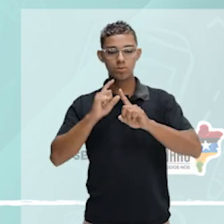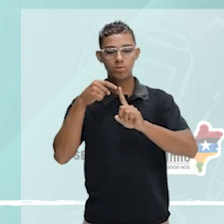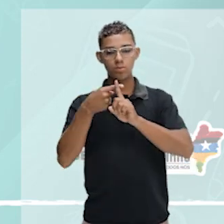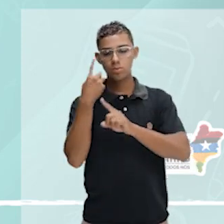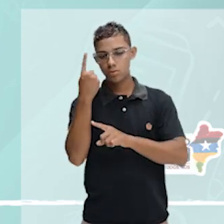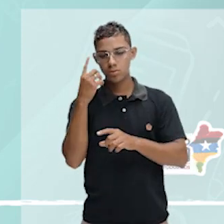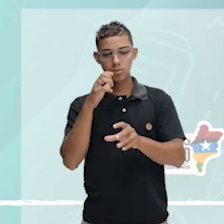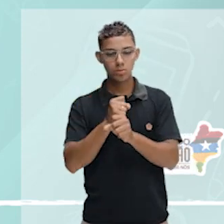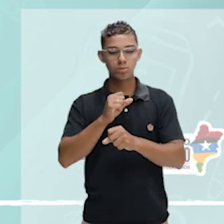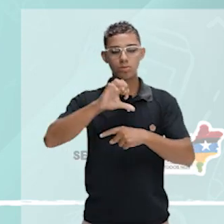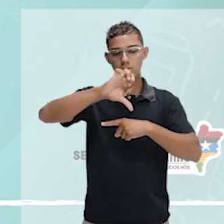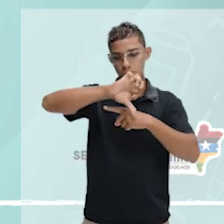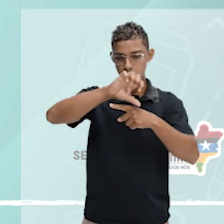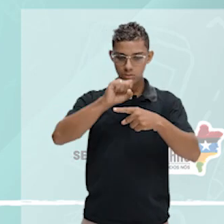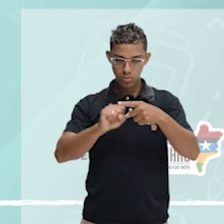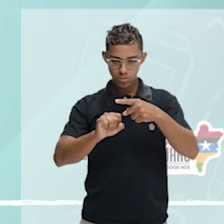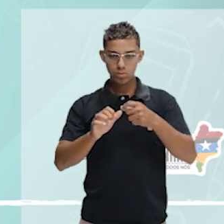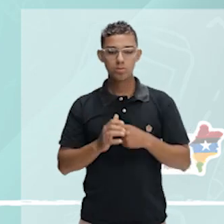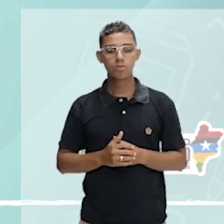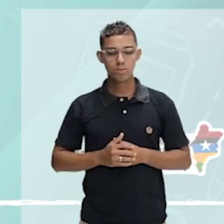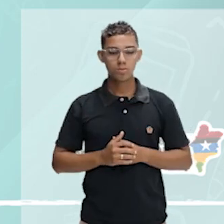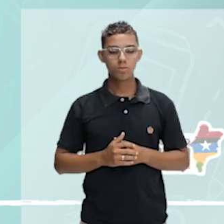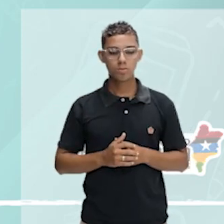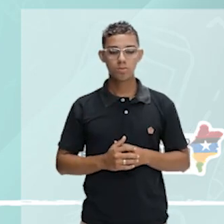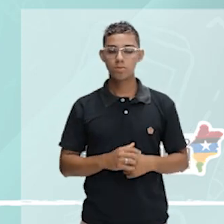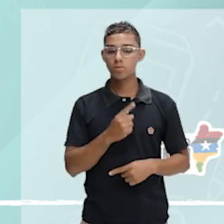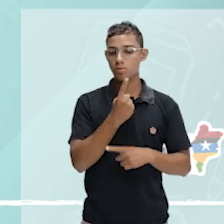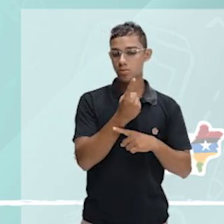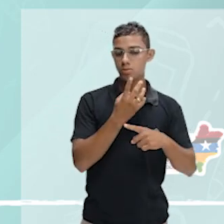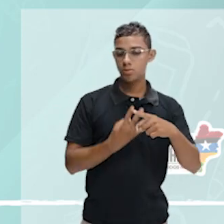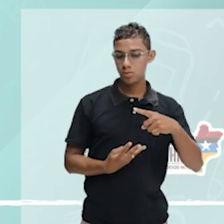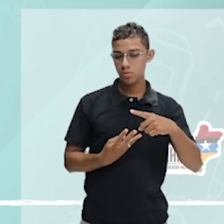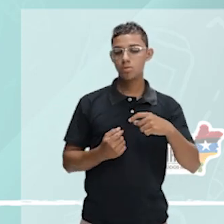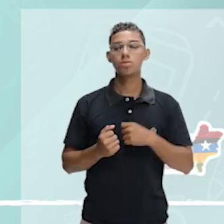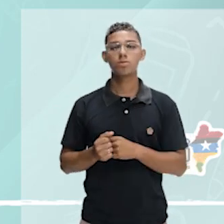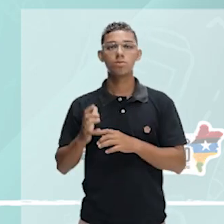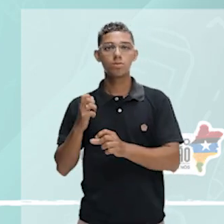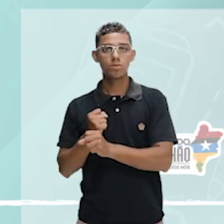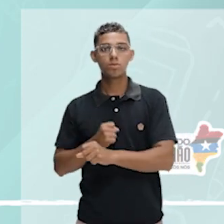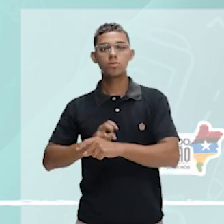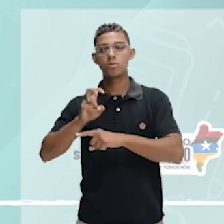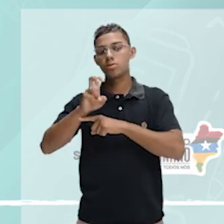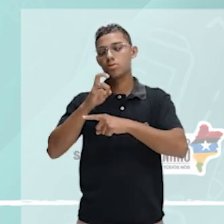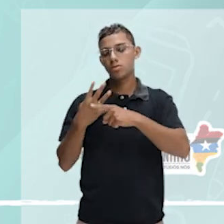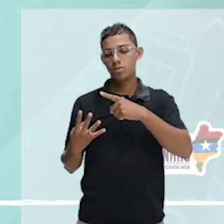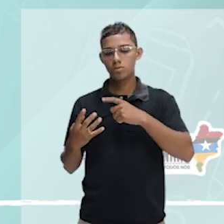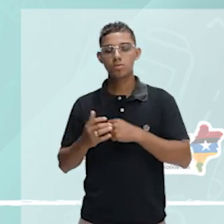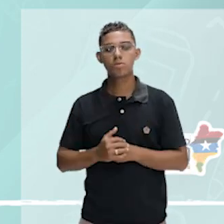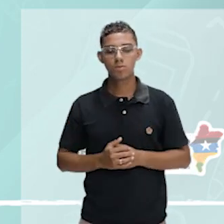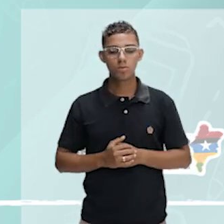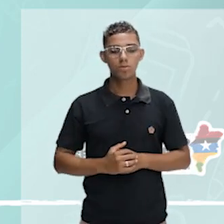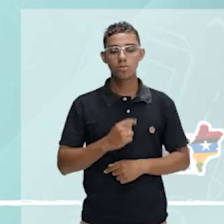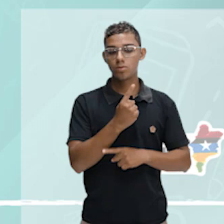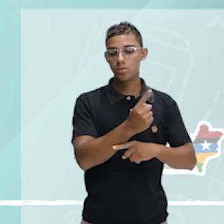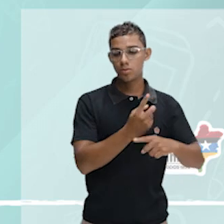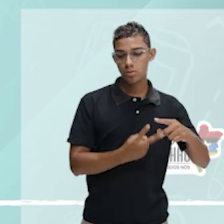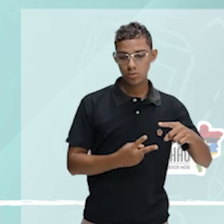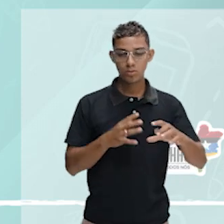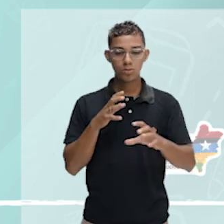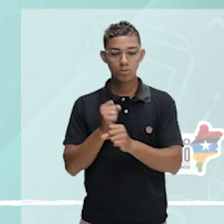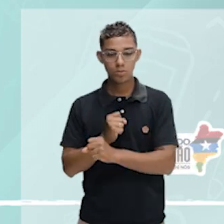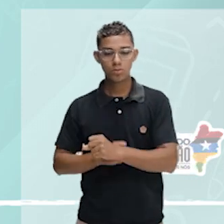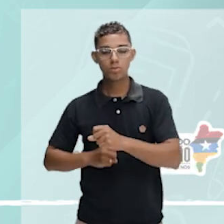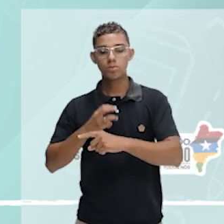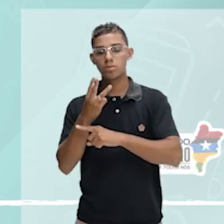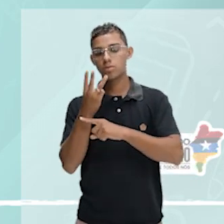um quarto mais um que dá cinco quartos eu vou fazer o meio mais um que dá o três meios eu vou fazer um mais um